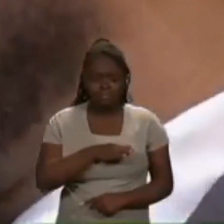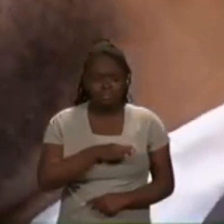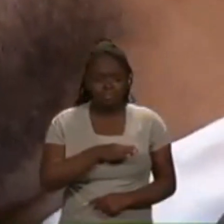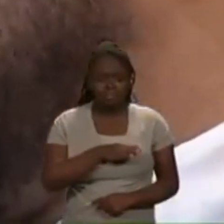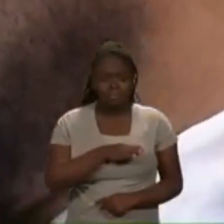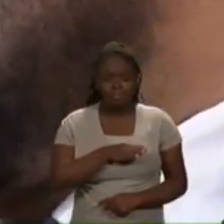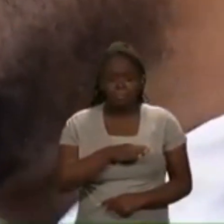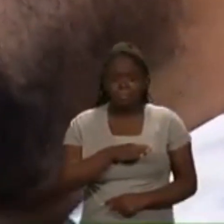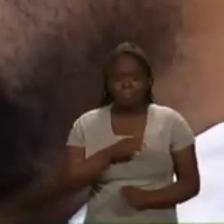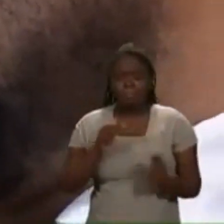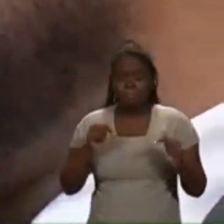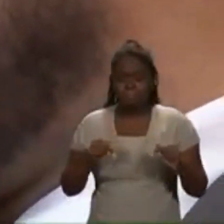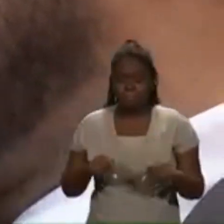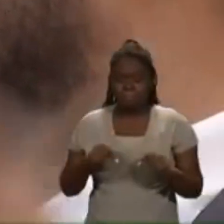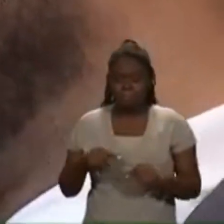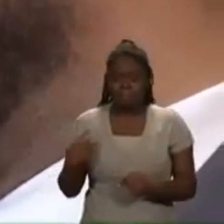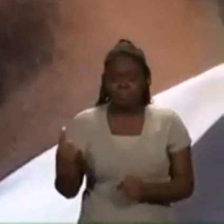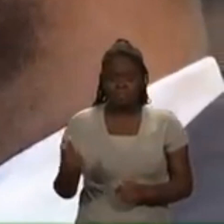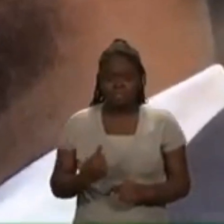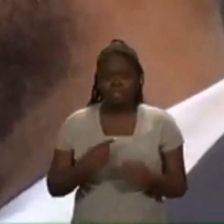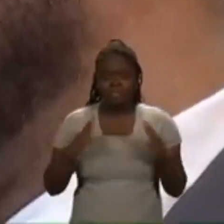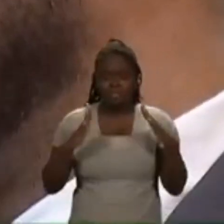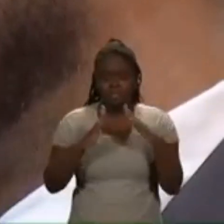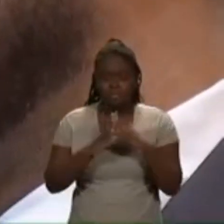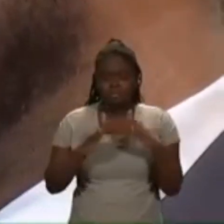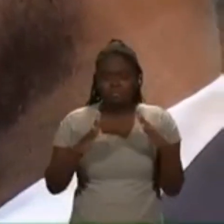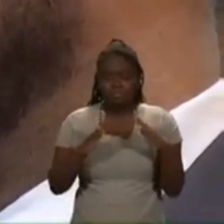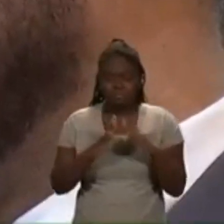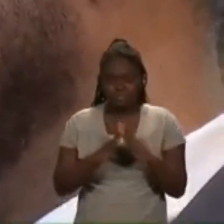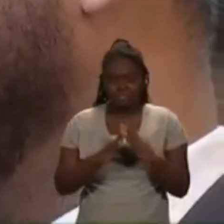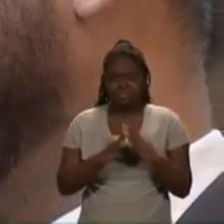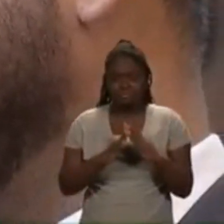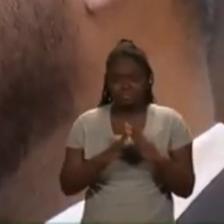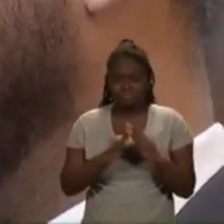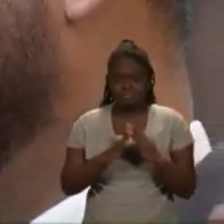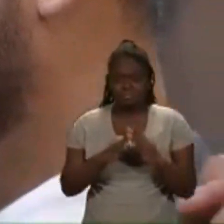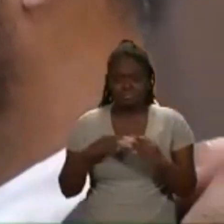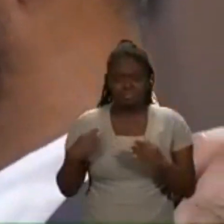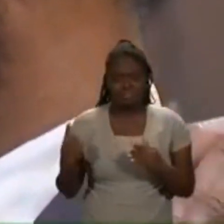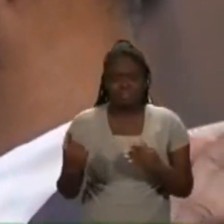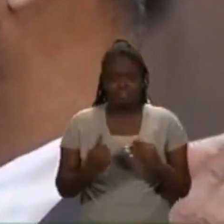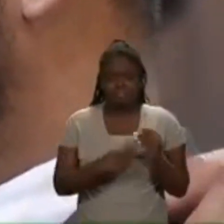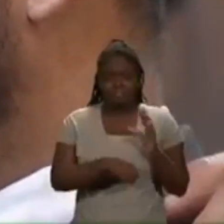Essa é a nossa casa, essa é a nossa igreja.